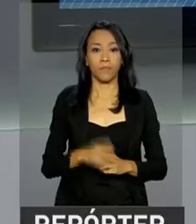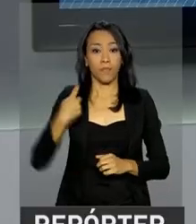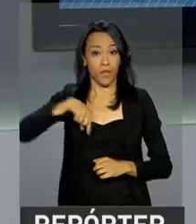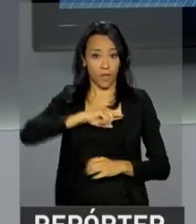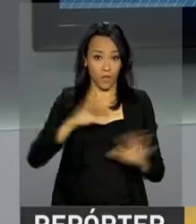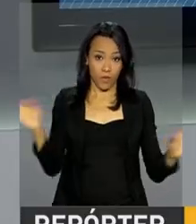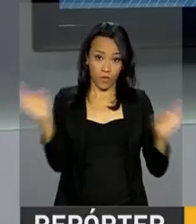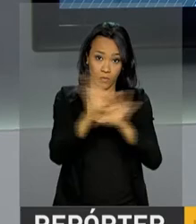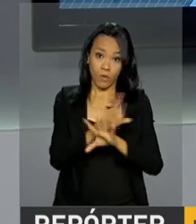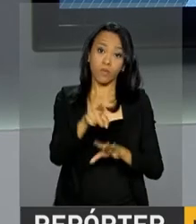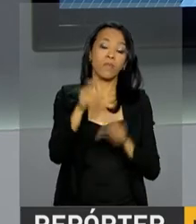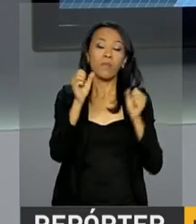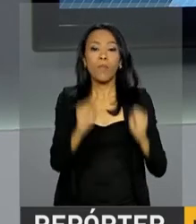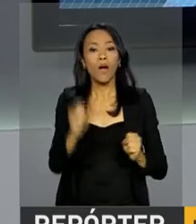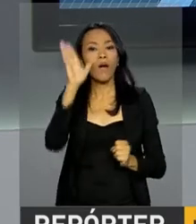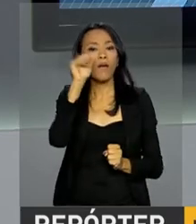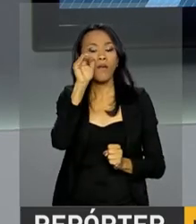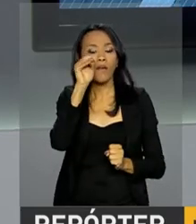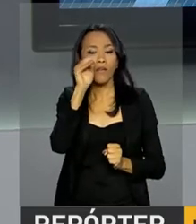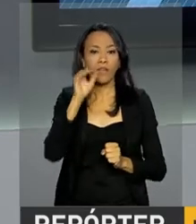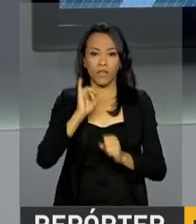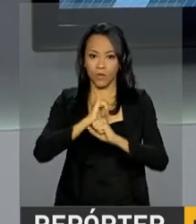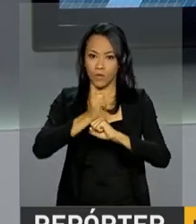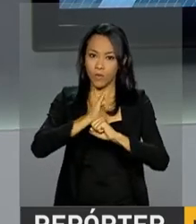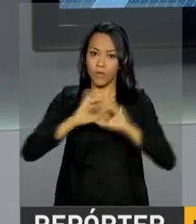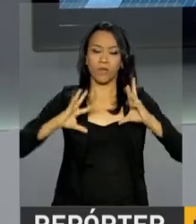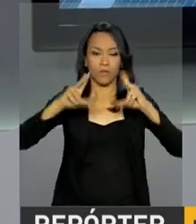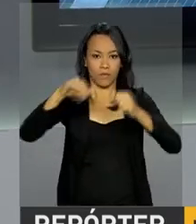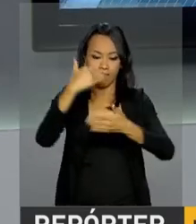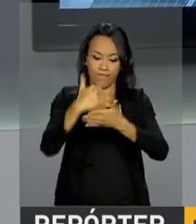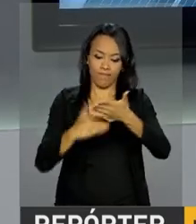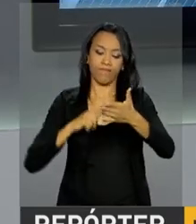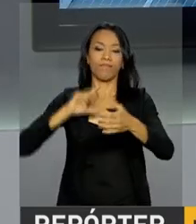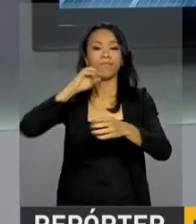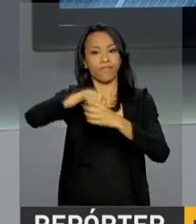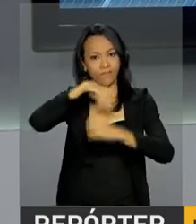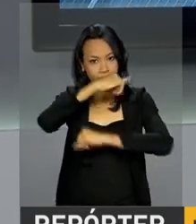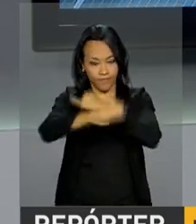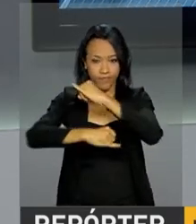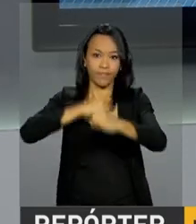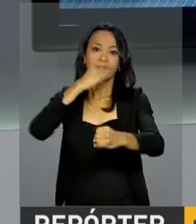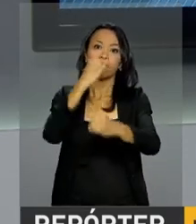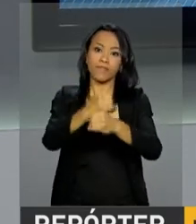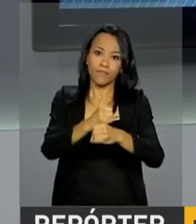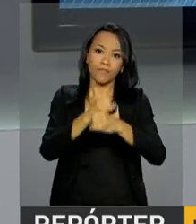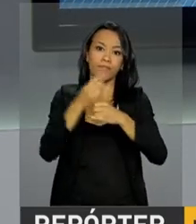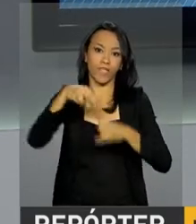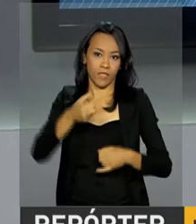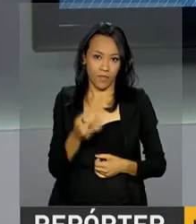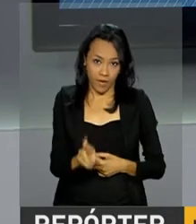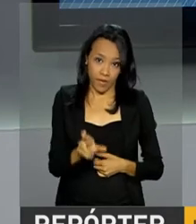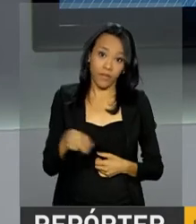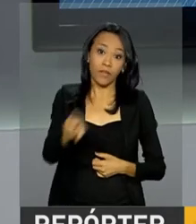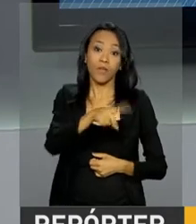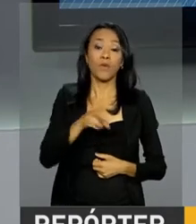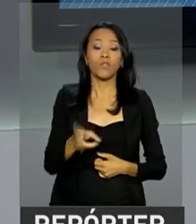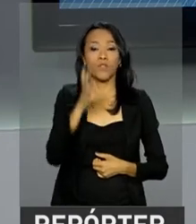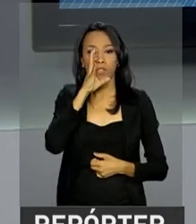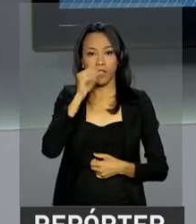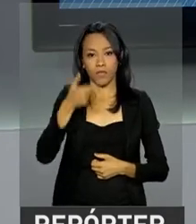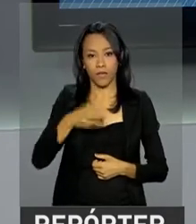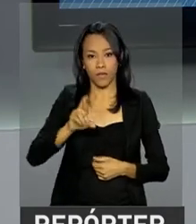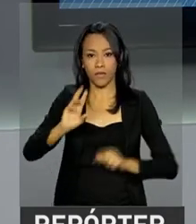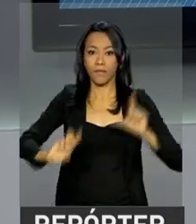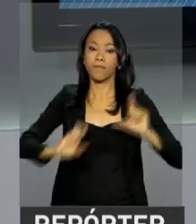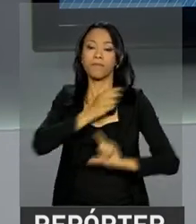nós ficamos por aqui você pode rever as reportagens no youtube e toda a nossa programação também está na página da nbr na internet continue com a gente